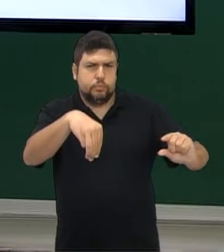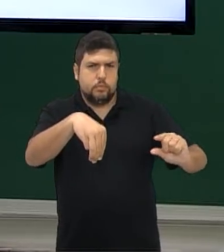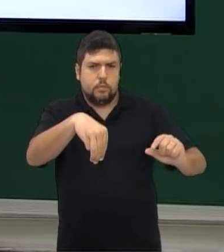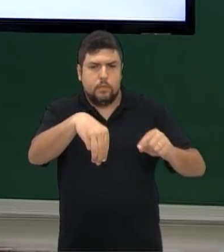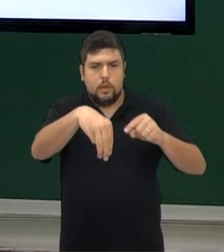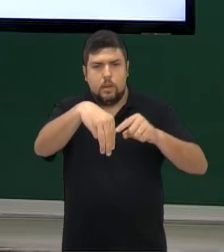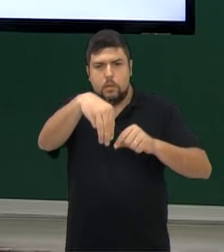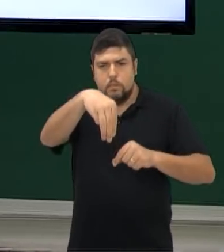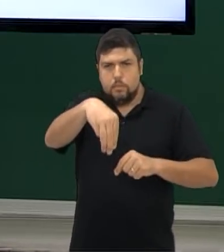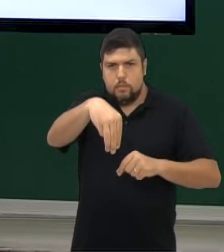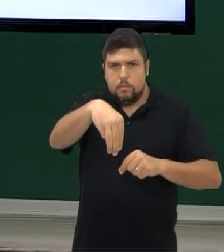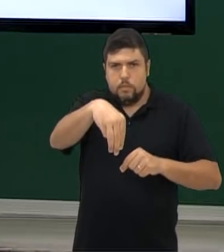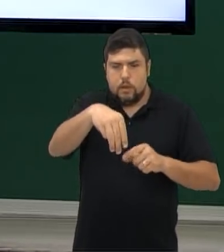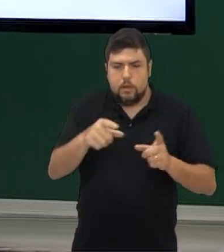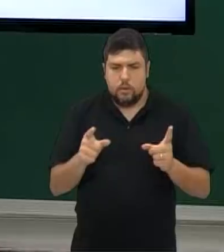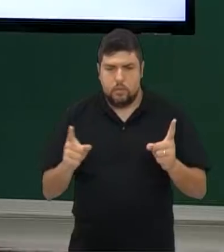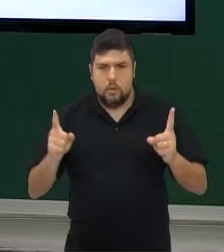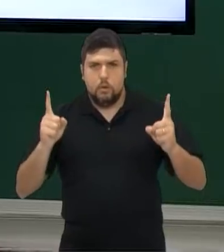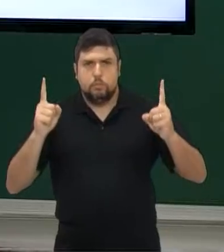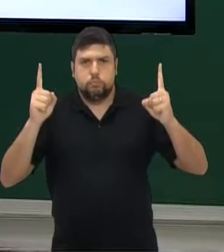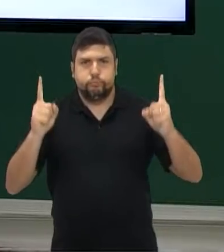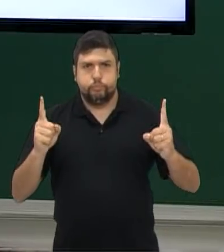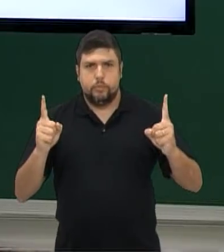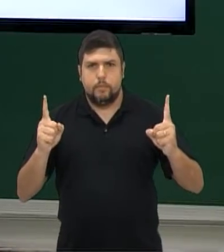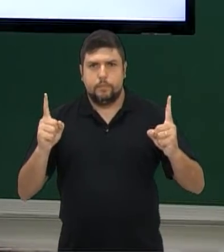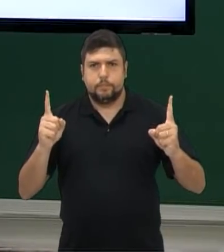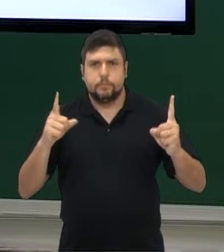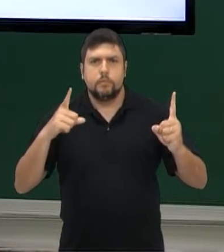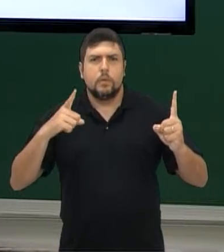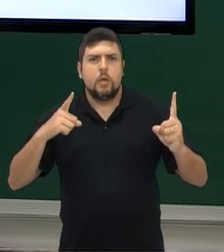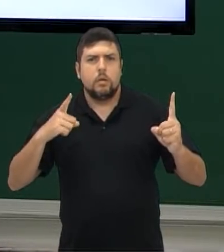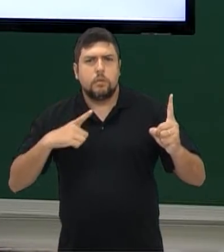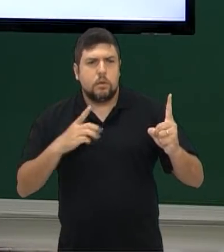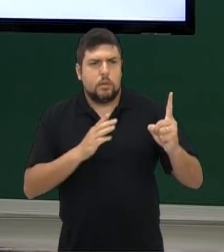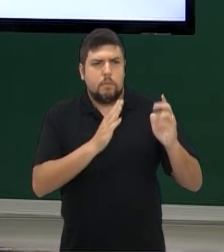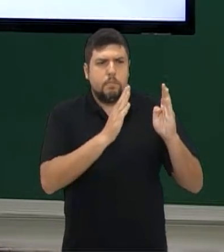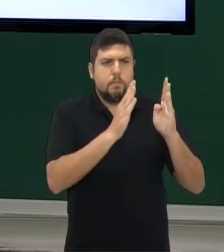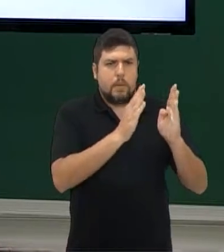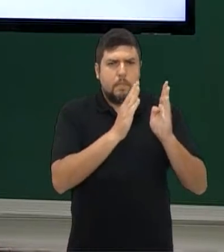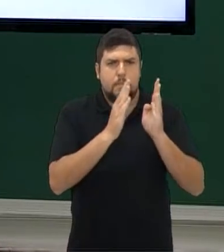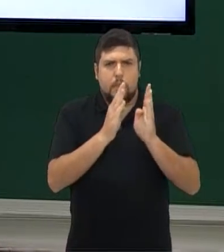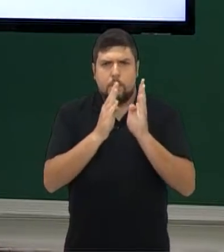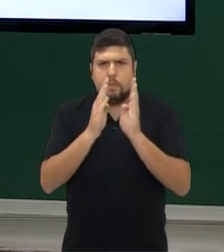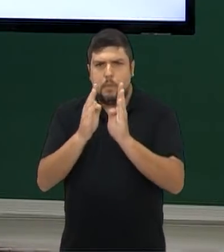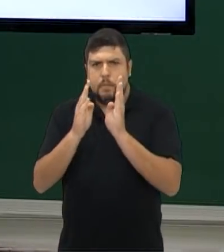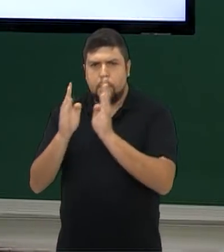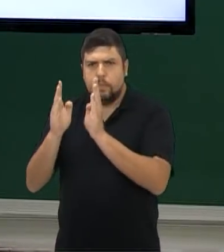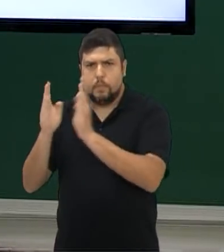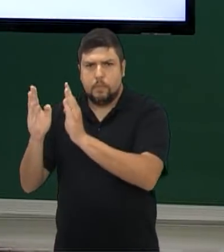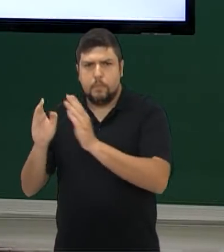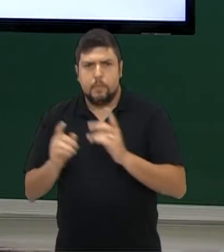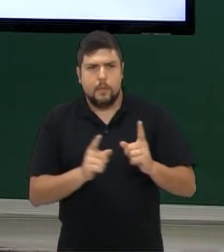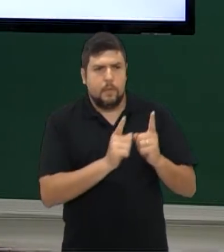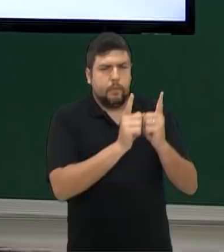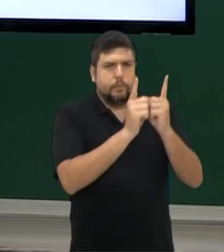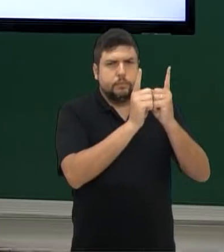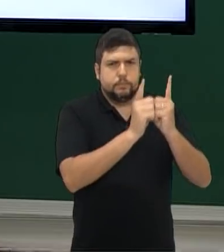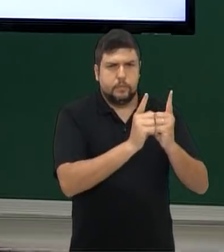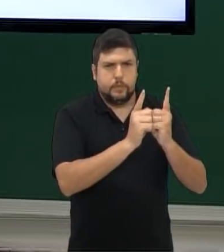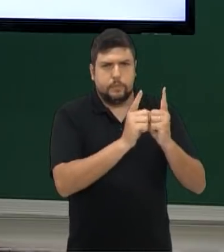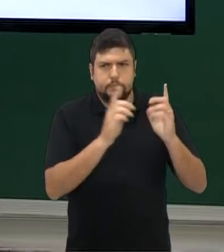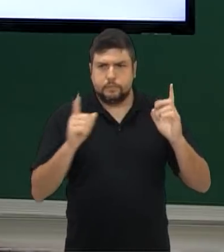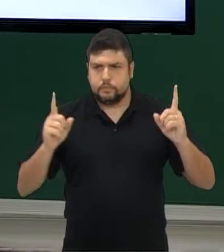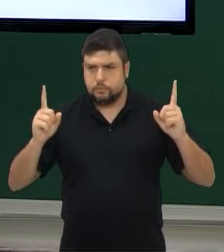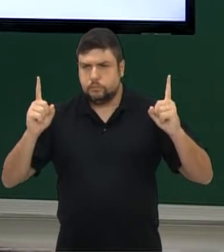esse metro está tendo divisões. E eu estou considerando as partes menores desse metro,